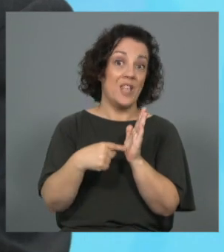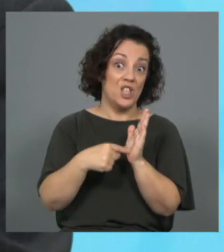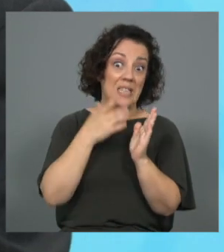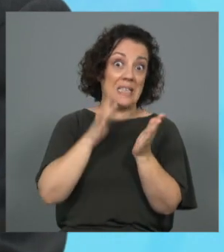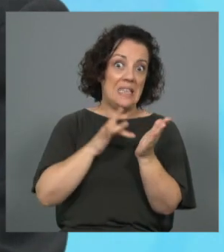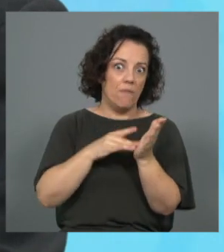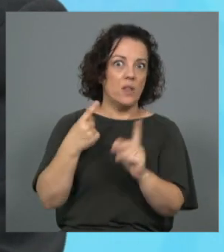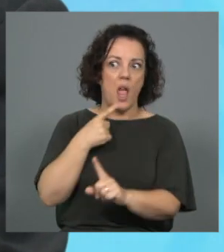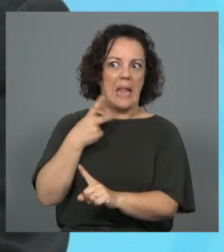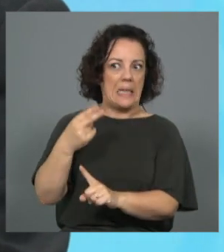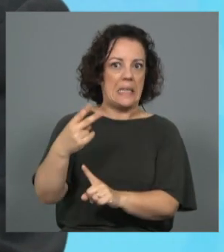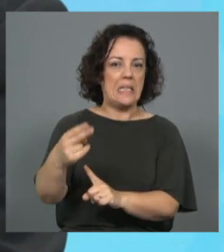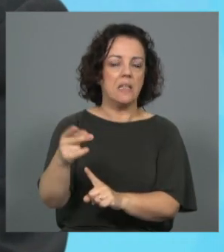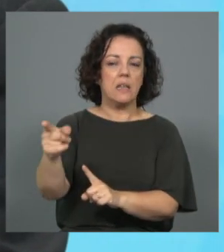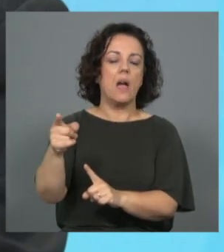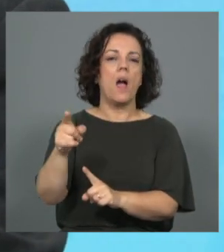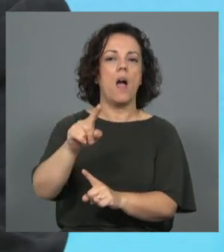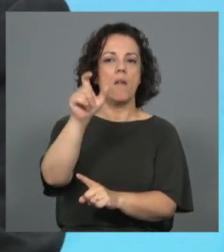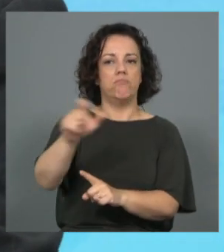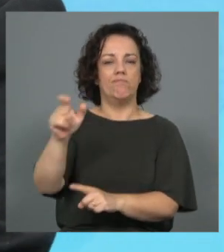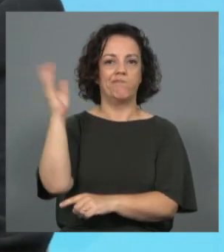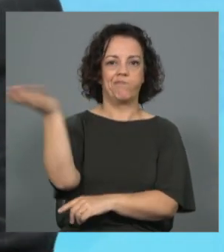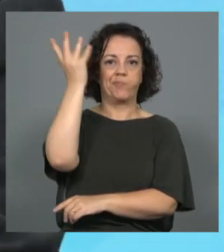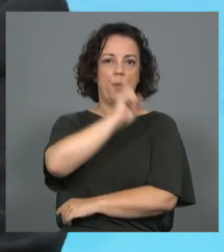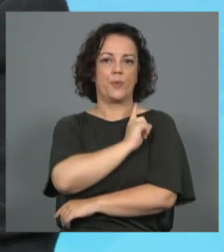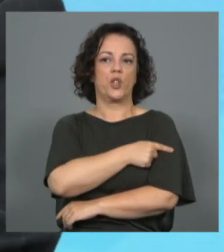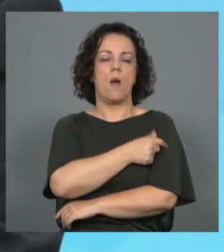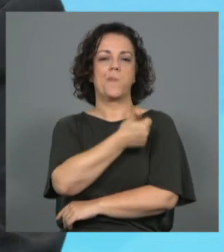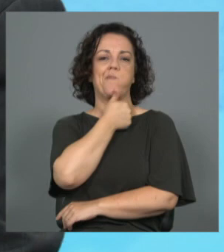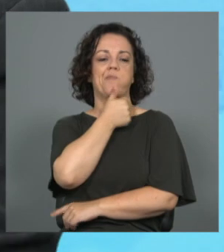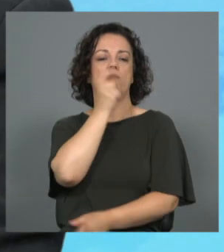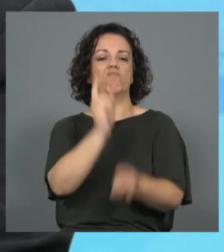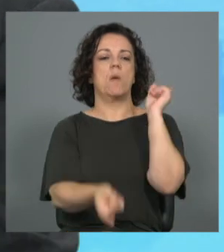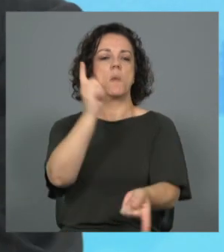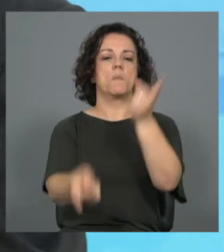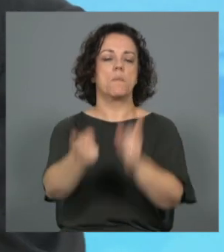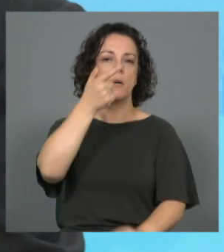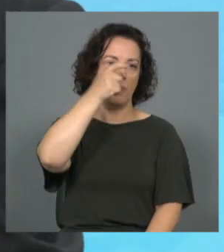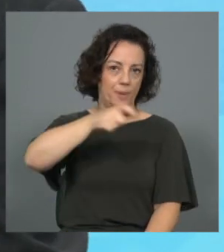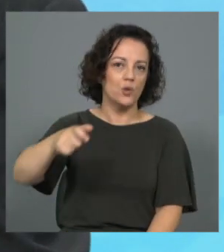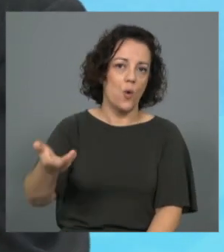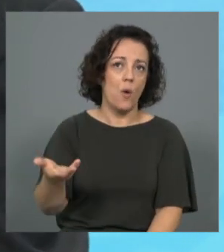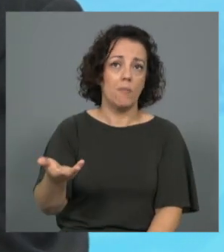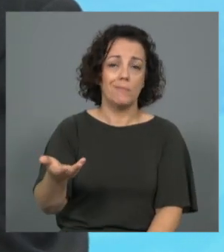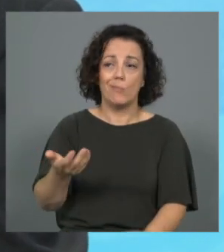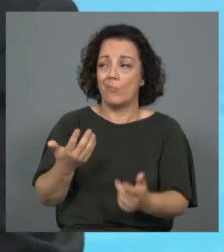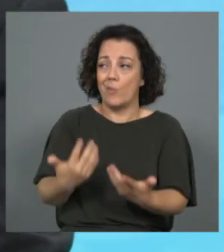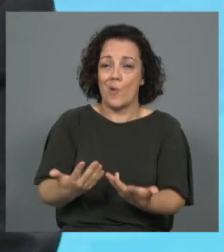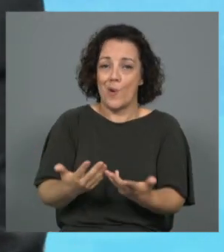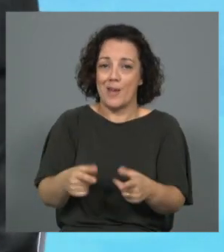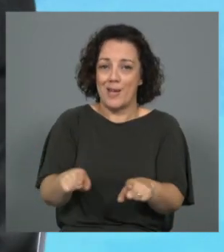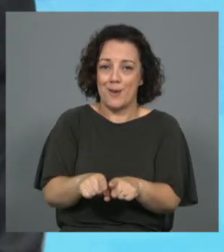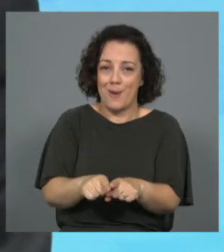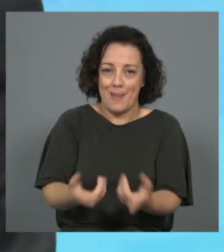a prepotência das potências que impunham a sua vontade às pessoas. É o que estamos a ver hoje.